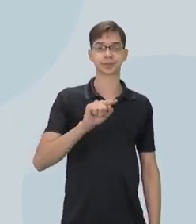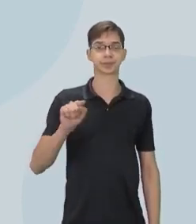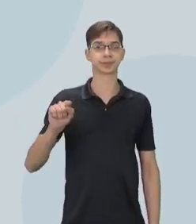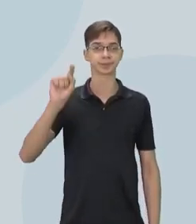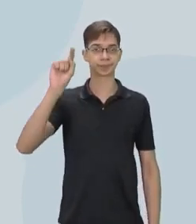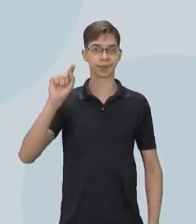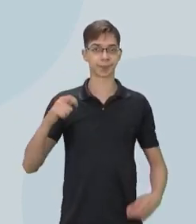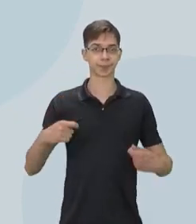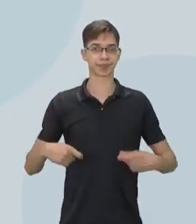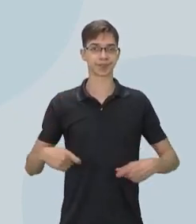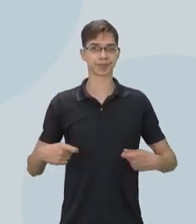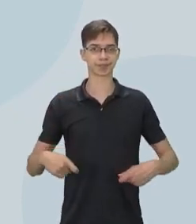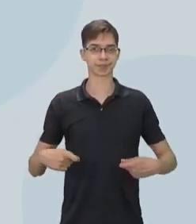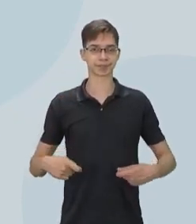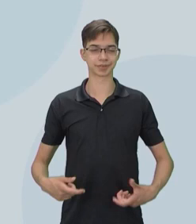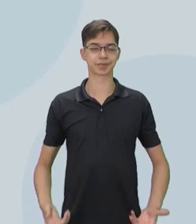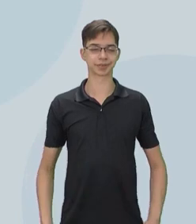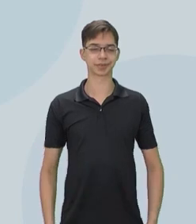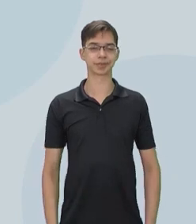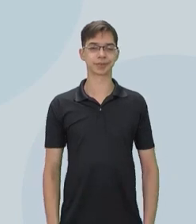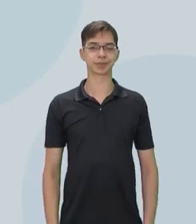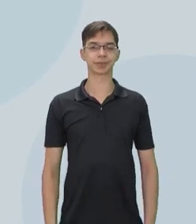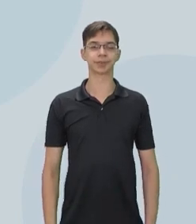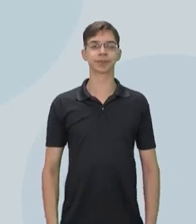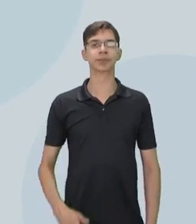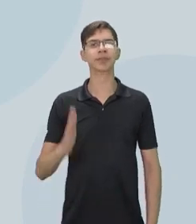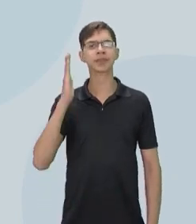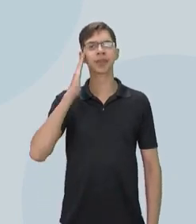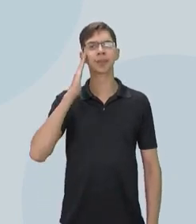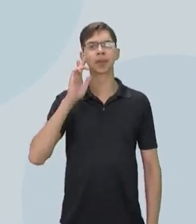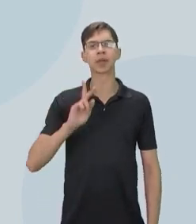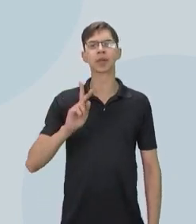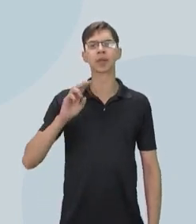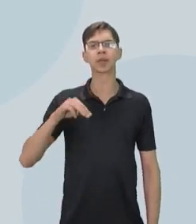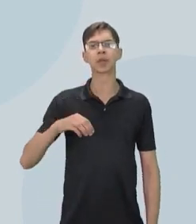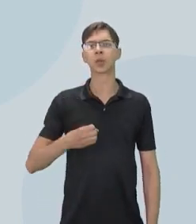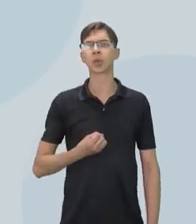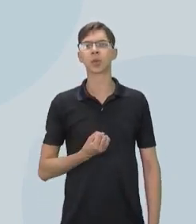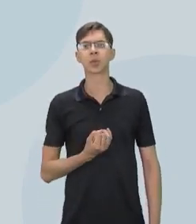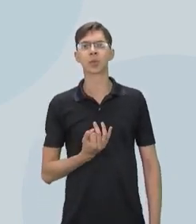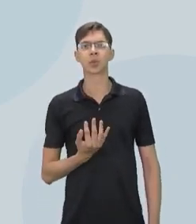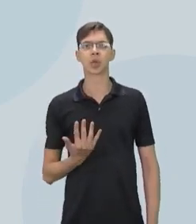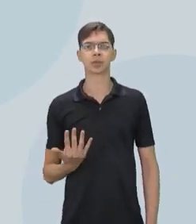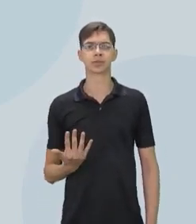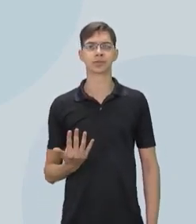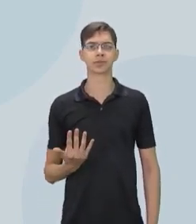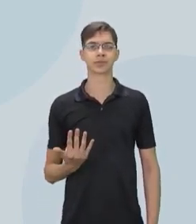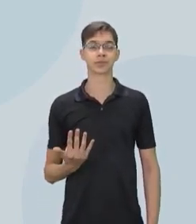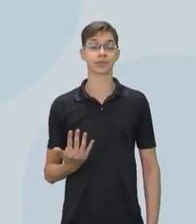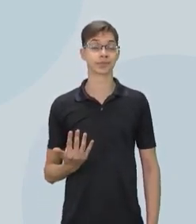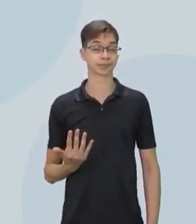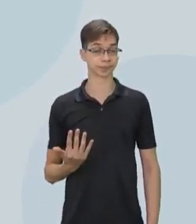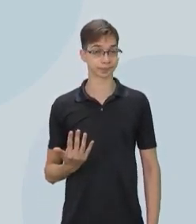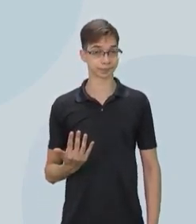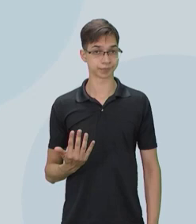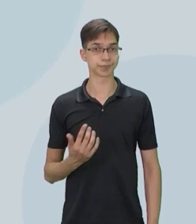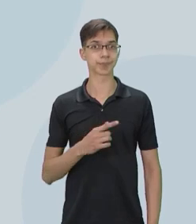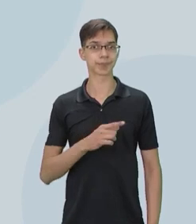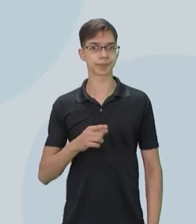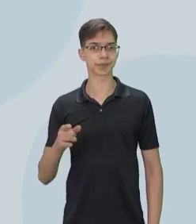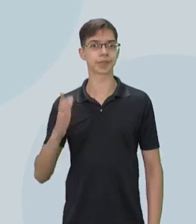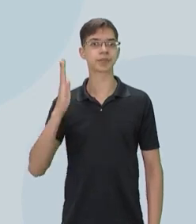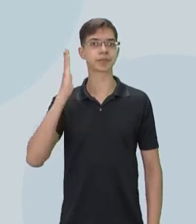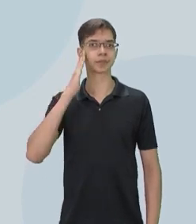Então, ele quer saber em quilômetro quanto que ele percorreu. Seria, né, a gente sabe aqui que tem, né,